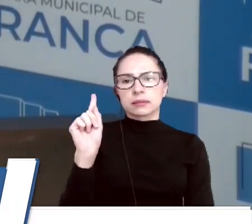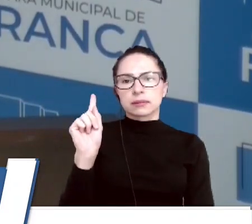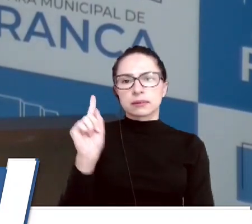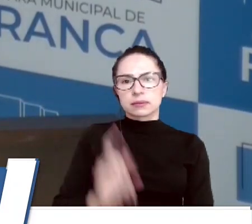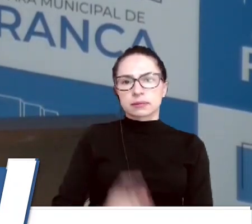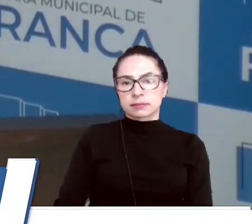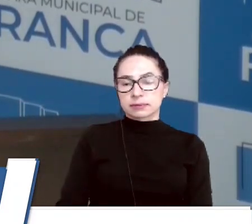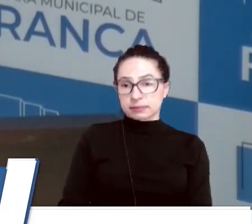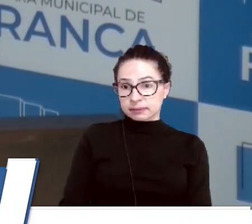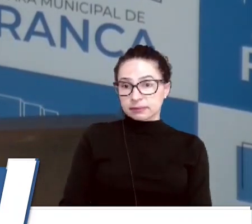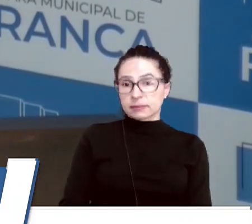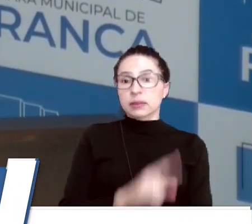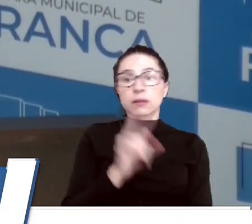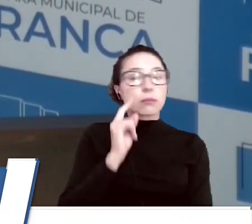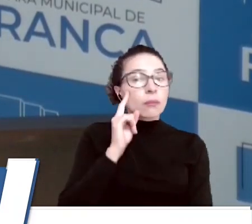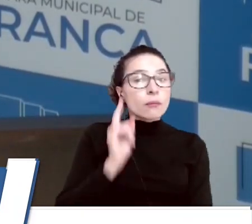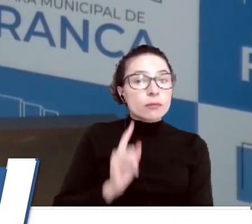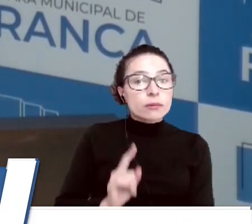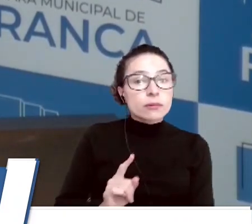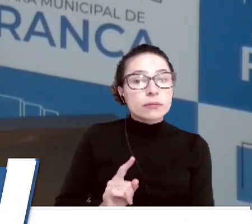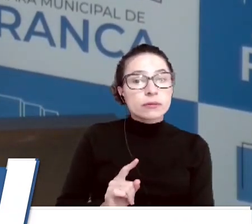E para quem não sabe,